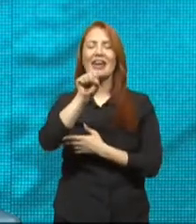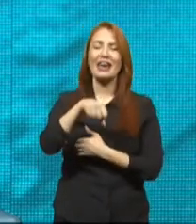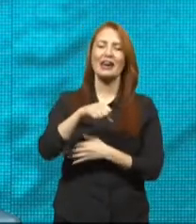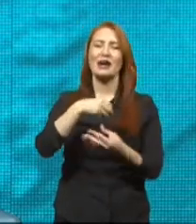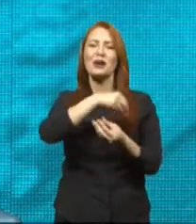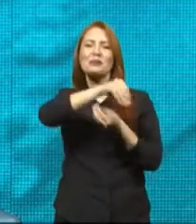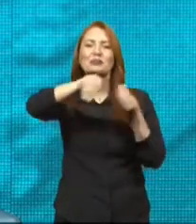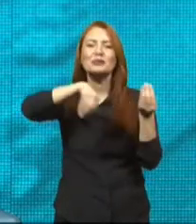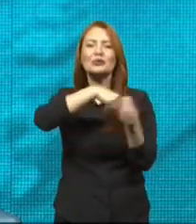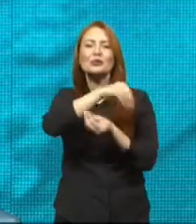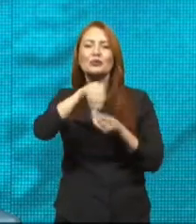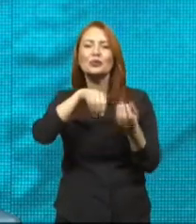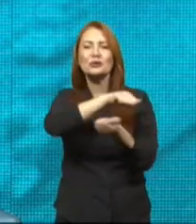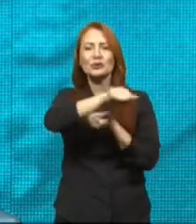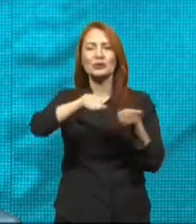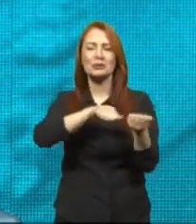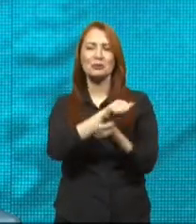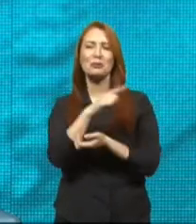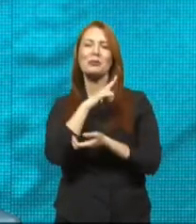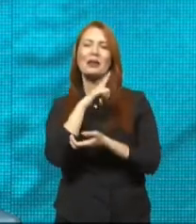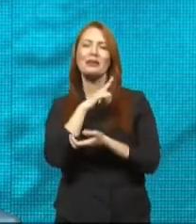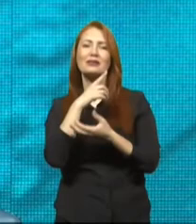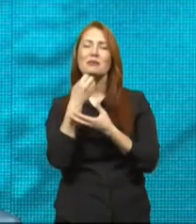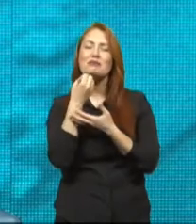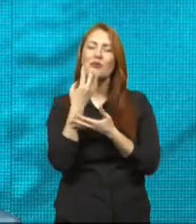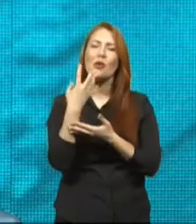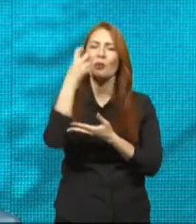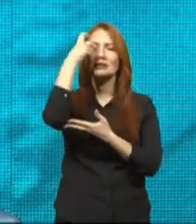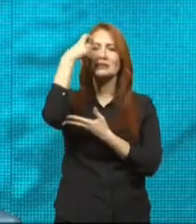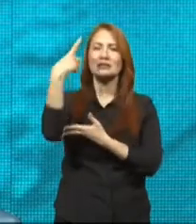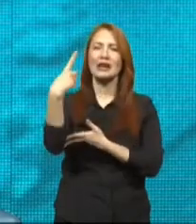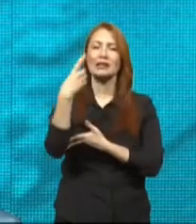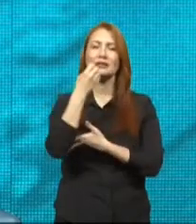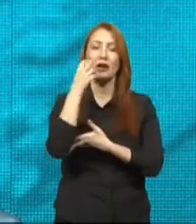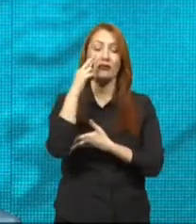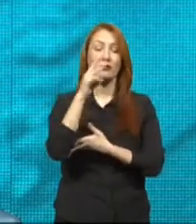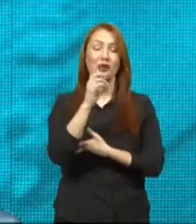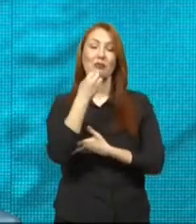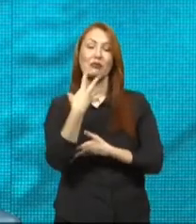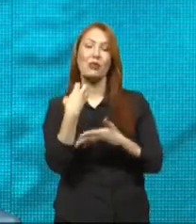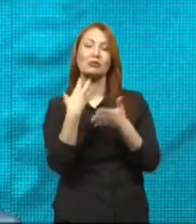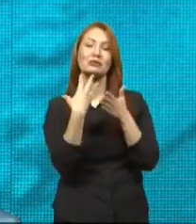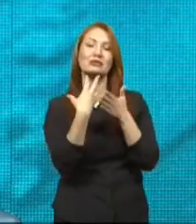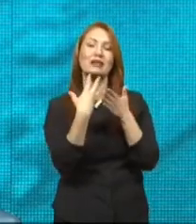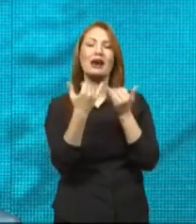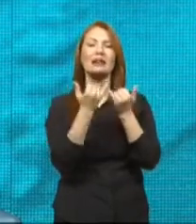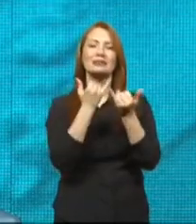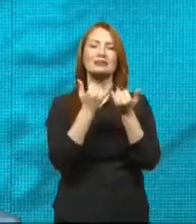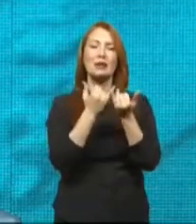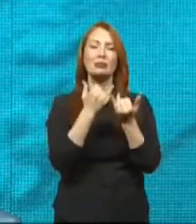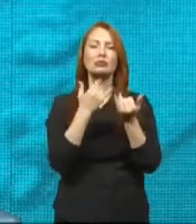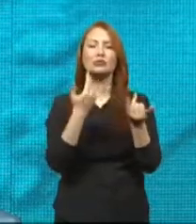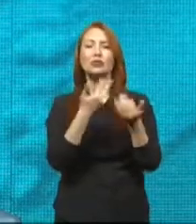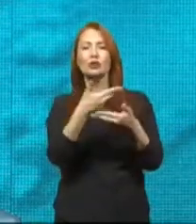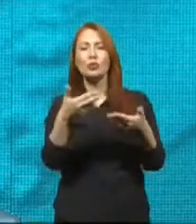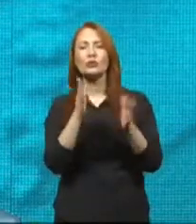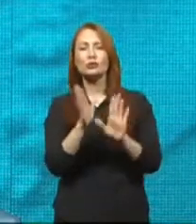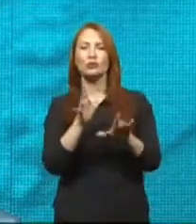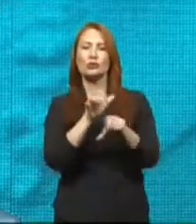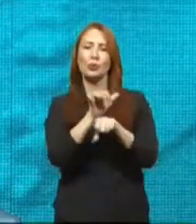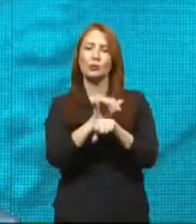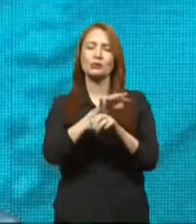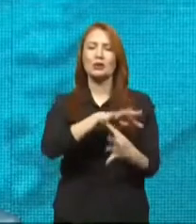sustentabilidade exatamente para trazer essas boas ideias, né, esses bons exemplos do que já está acontecendo no nosso mundo, para que a gente